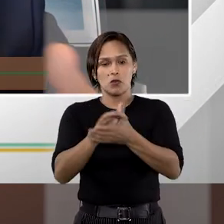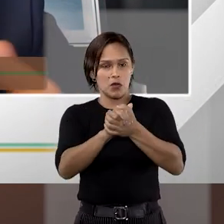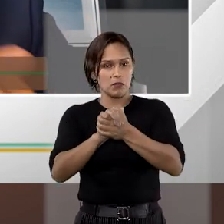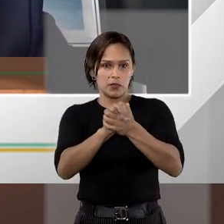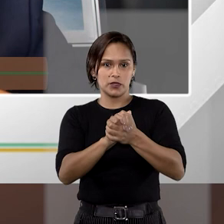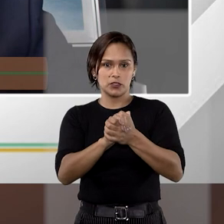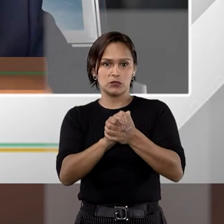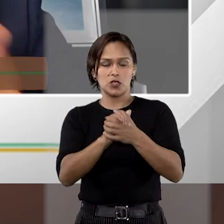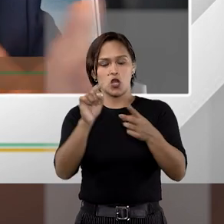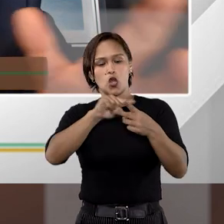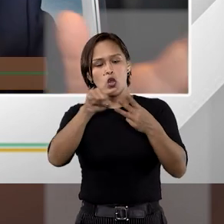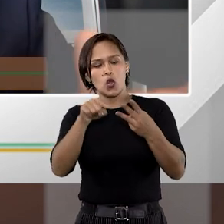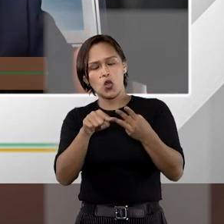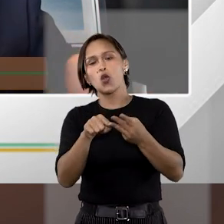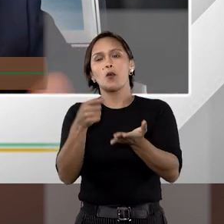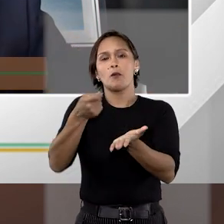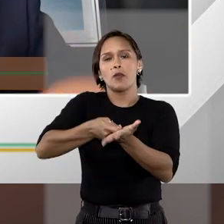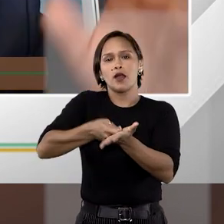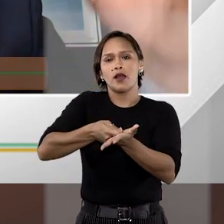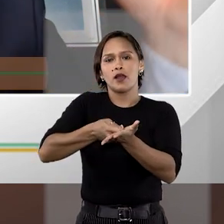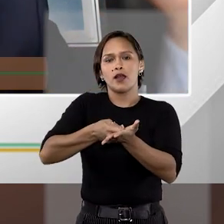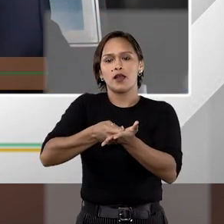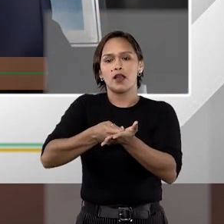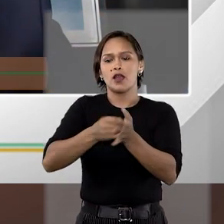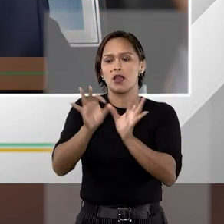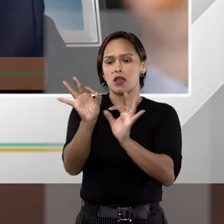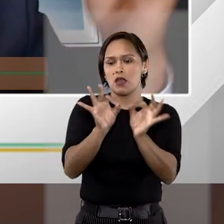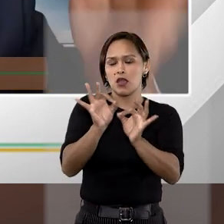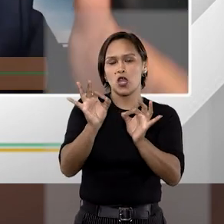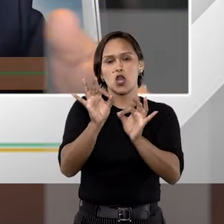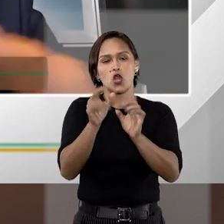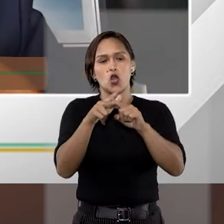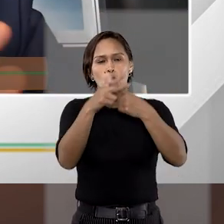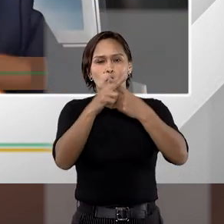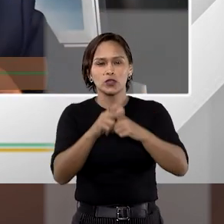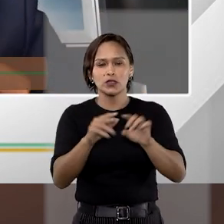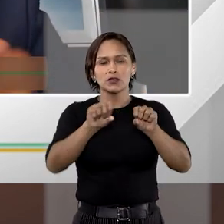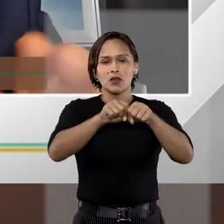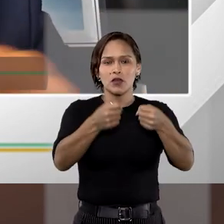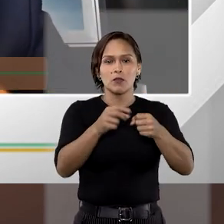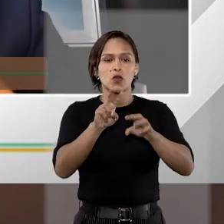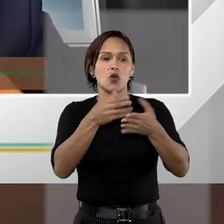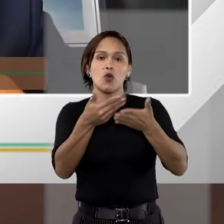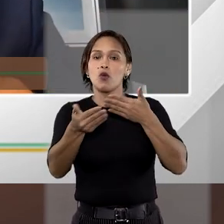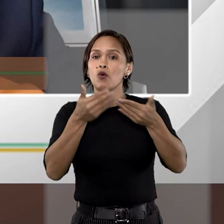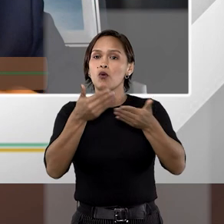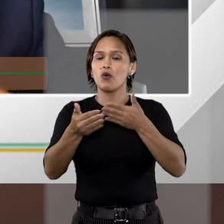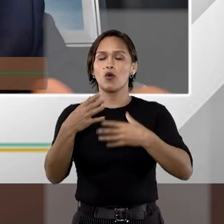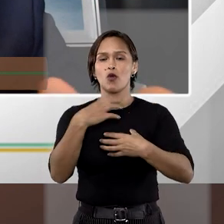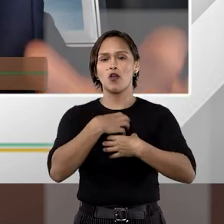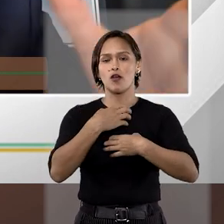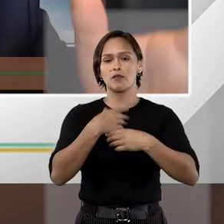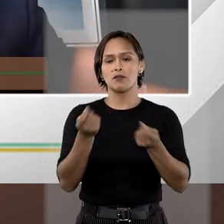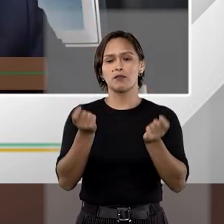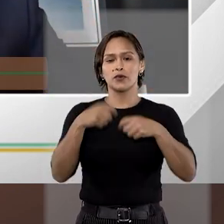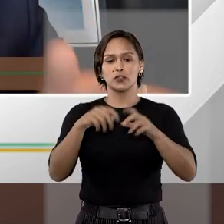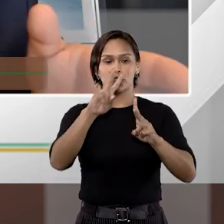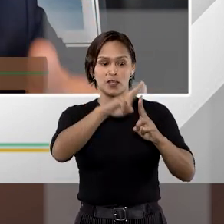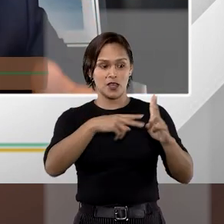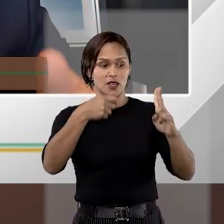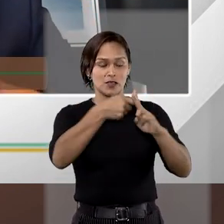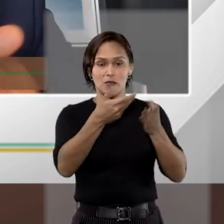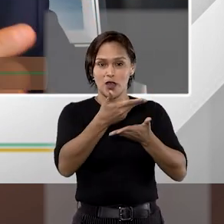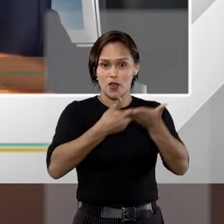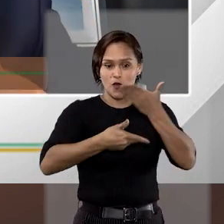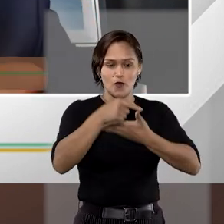um aperto de mão com uma indenização preparar a janela consertar a cerca ou por qualquer outra fórmula que